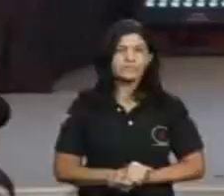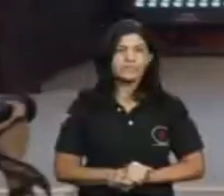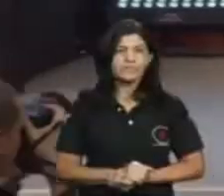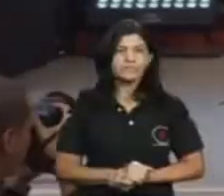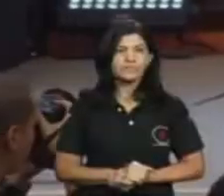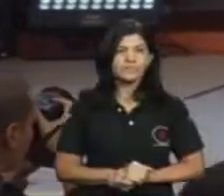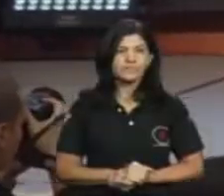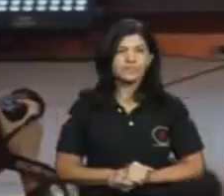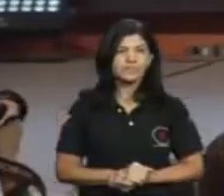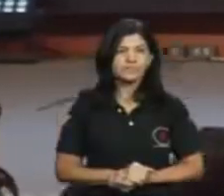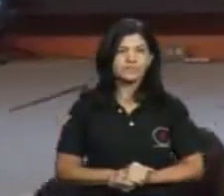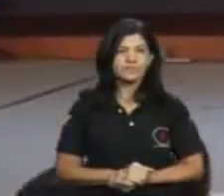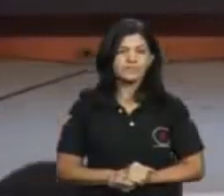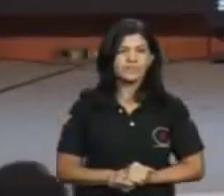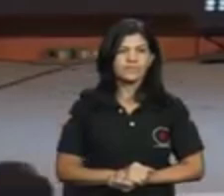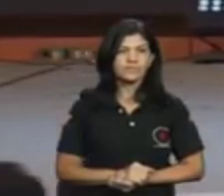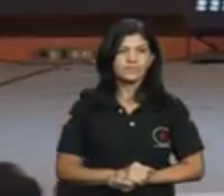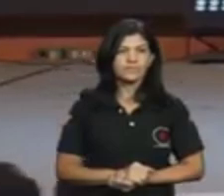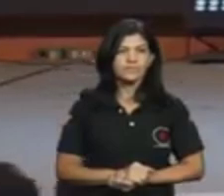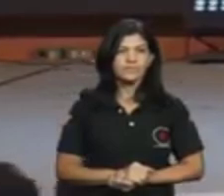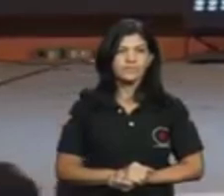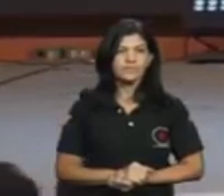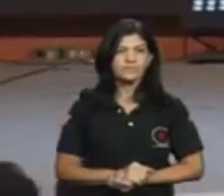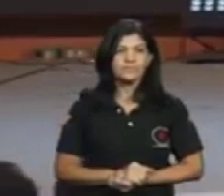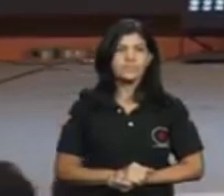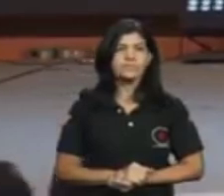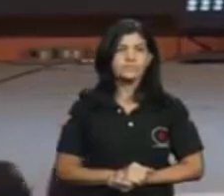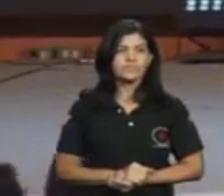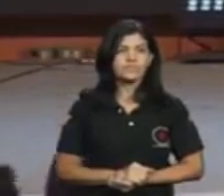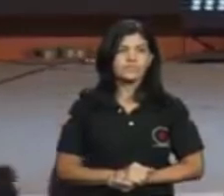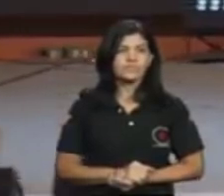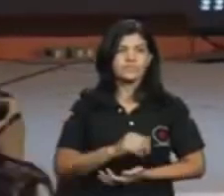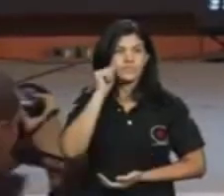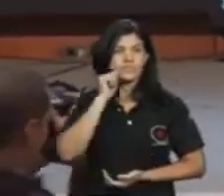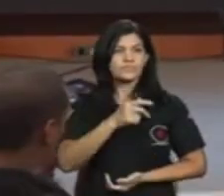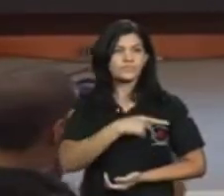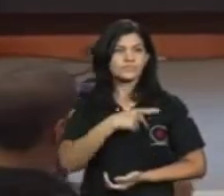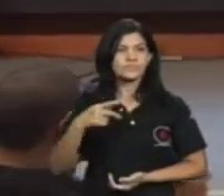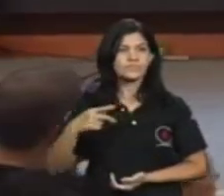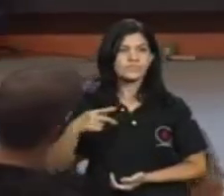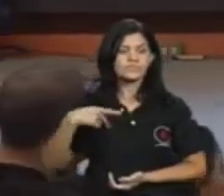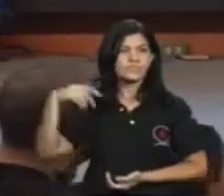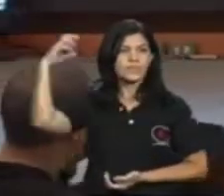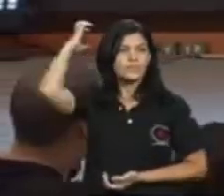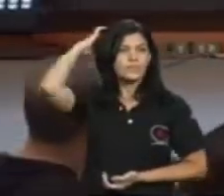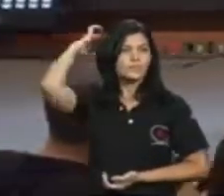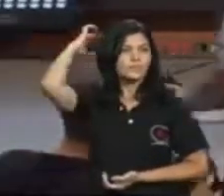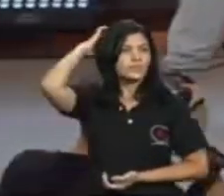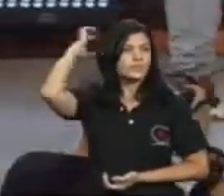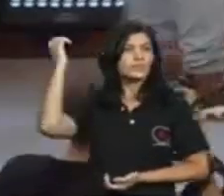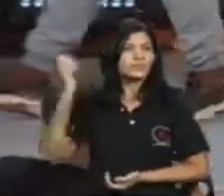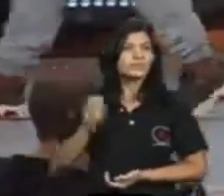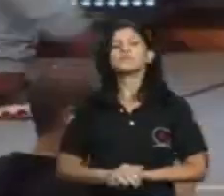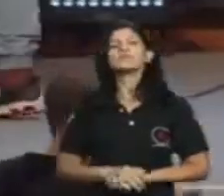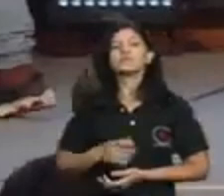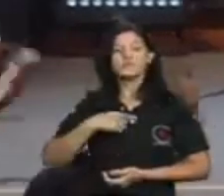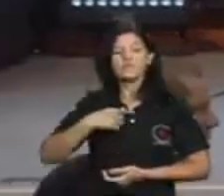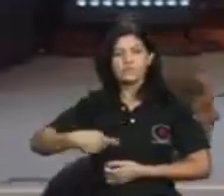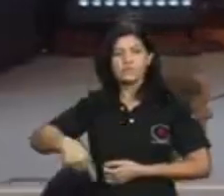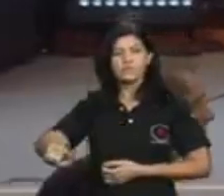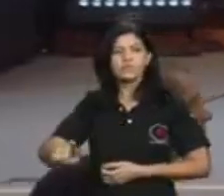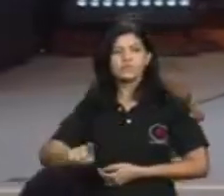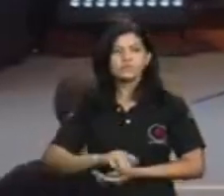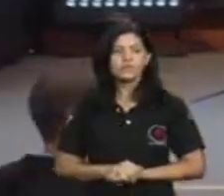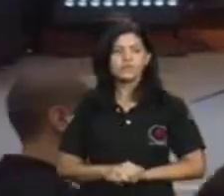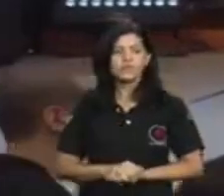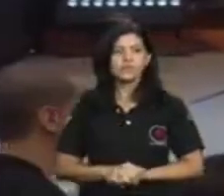Fica, eu não sei se a pastora Antonieta está aqui, que eu não sei, ela nem pode subir. Então, você desce e ela